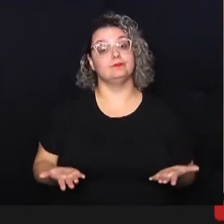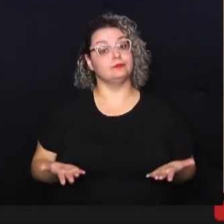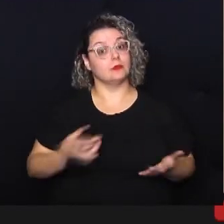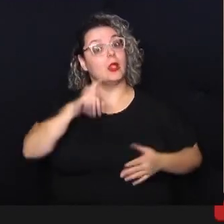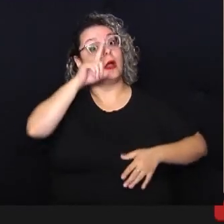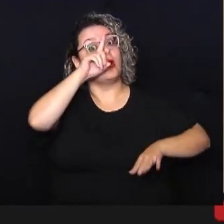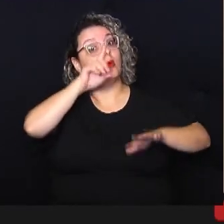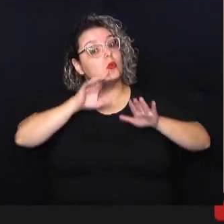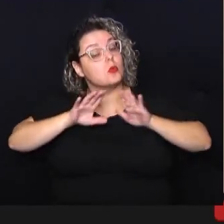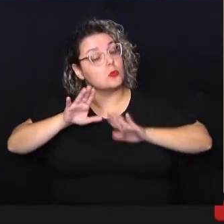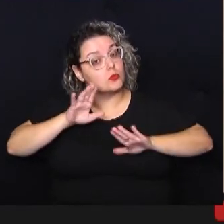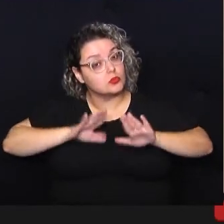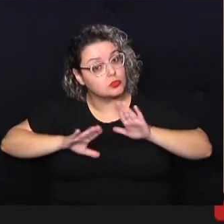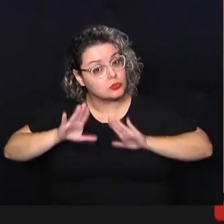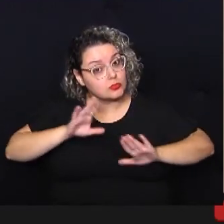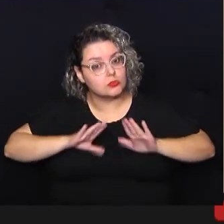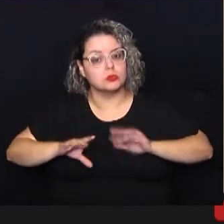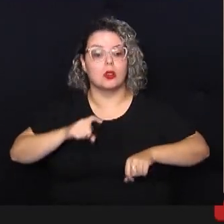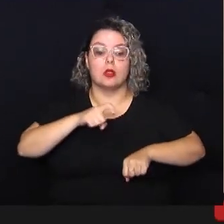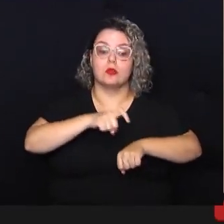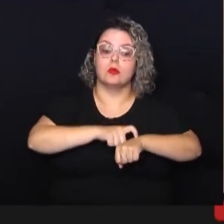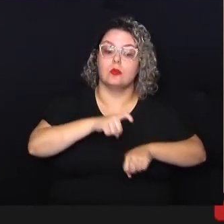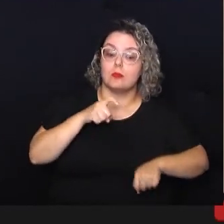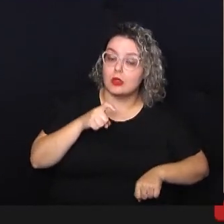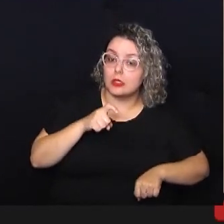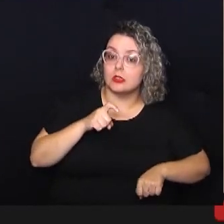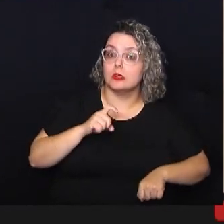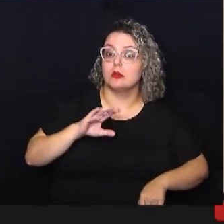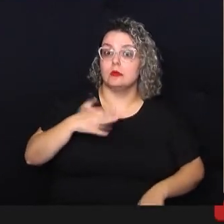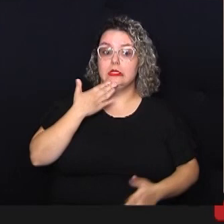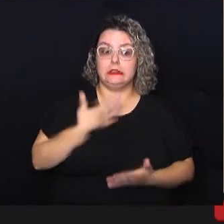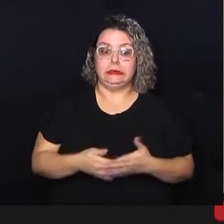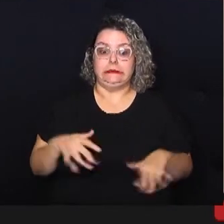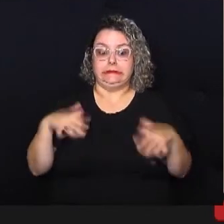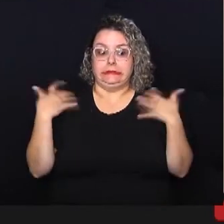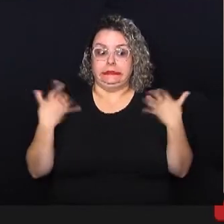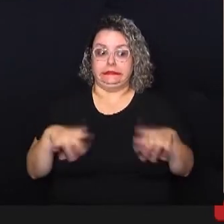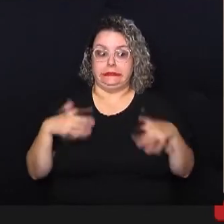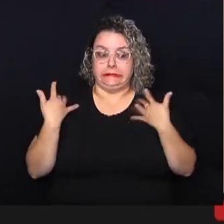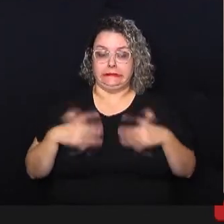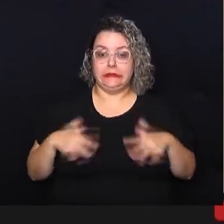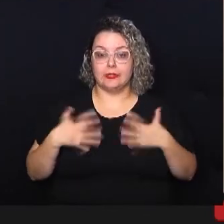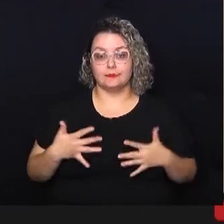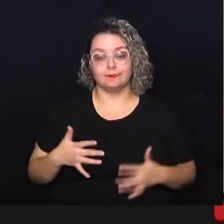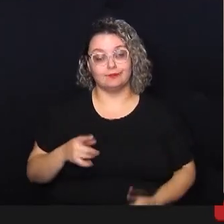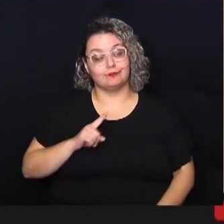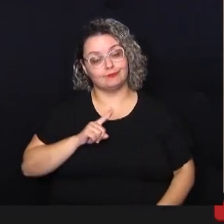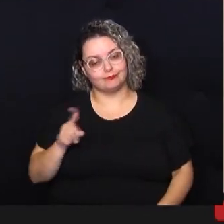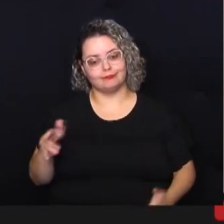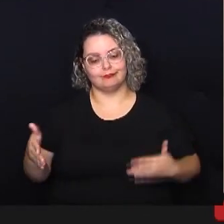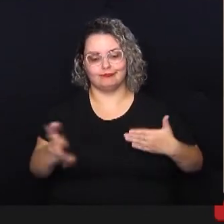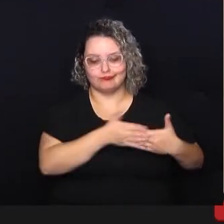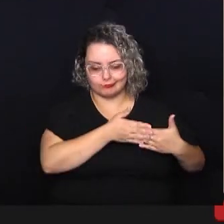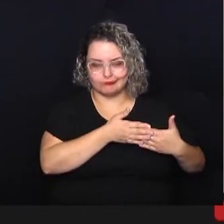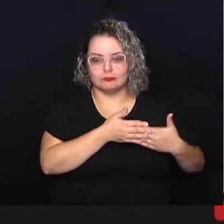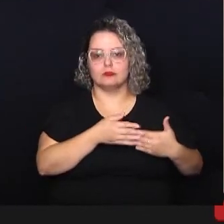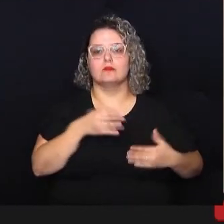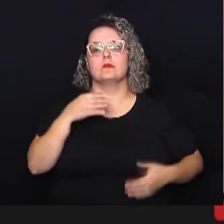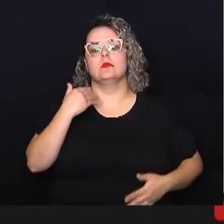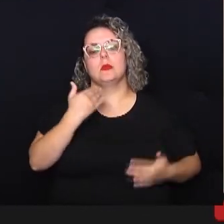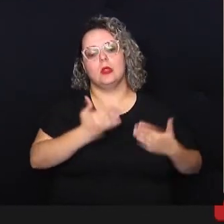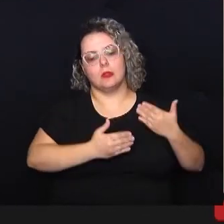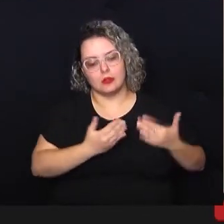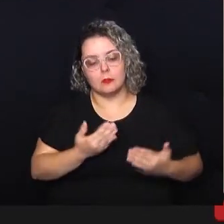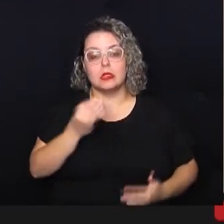muito cuidado para, na hora que a gente é pego de surpresa, também não acabar fechando a porta que a gente vem construindo